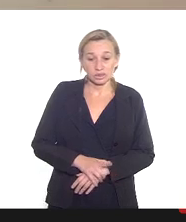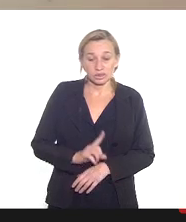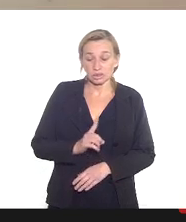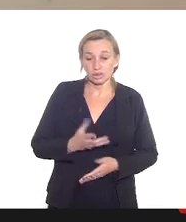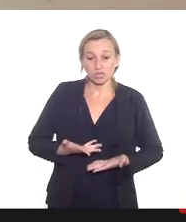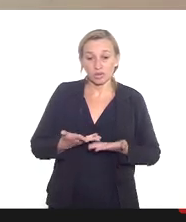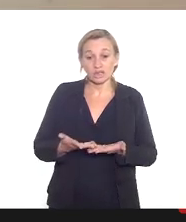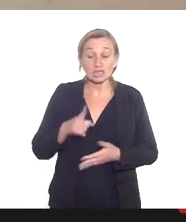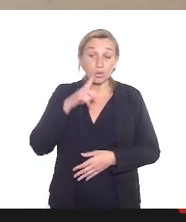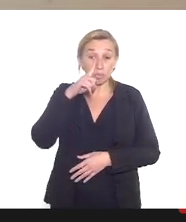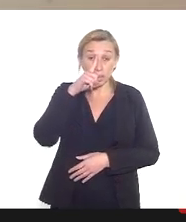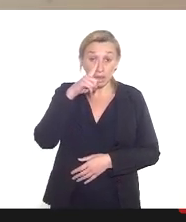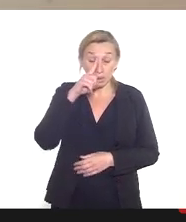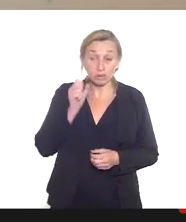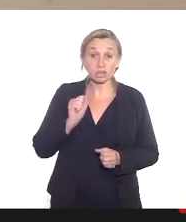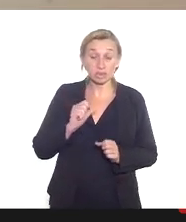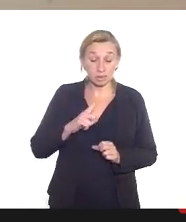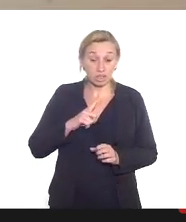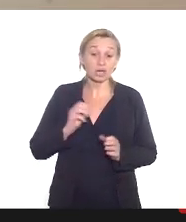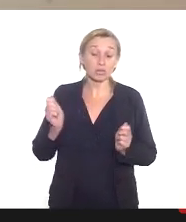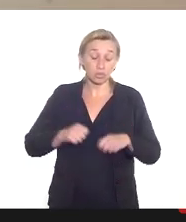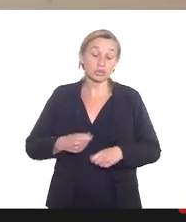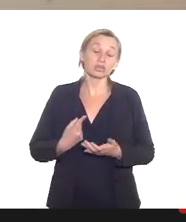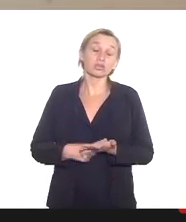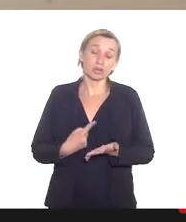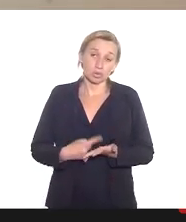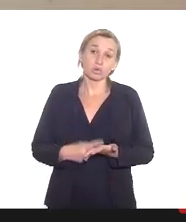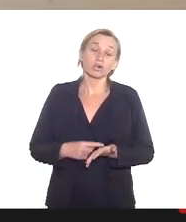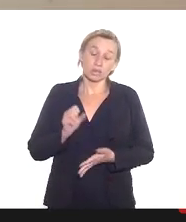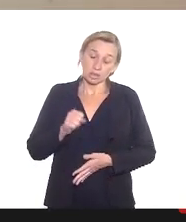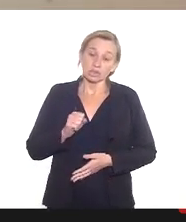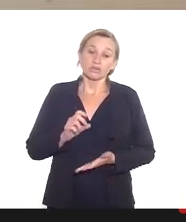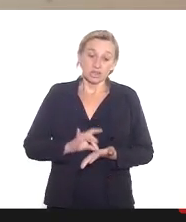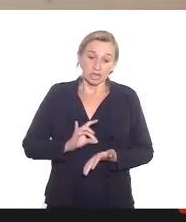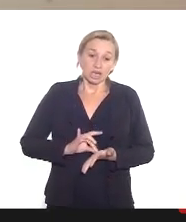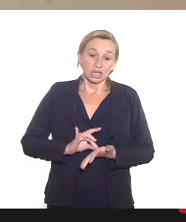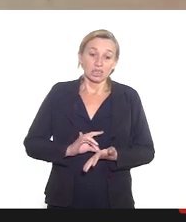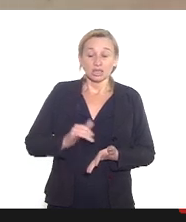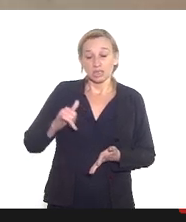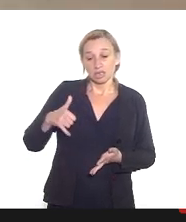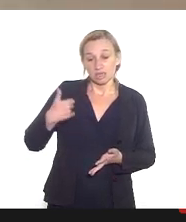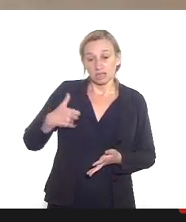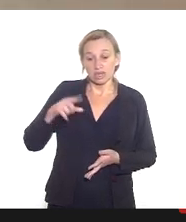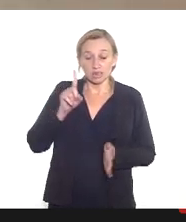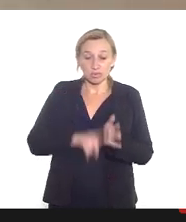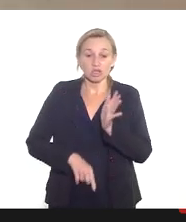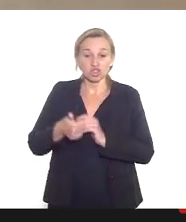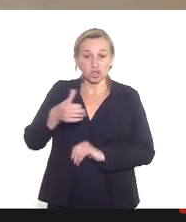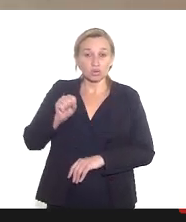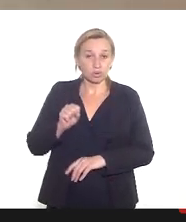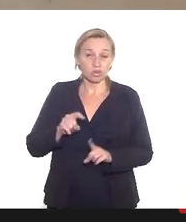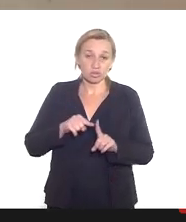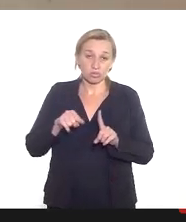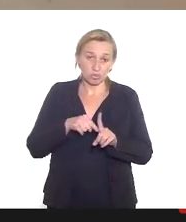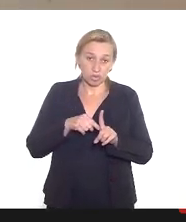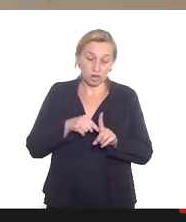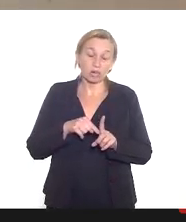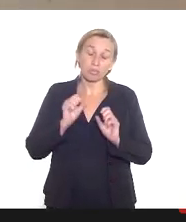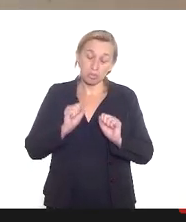risco de acha possibilidade que haja um acordo Possivelmente gestante com menos de 18 anos também poderiam